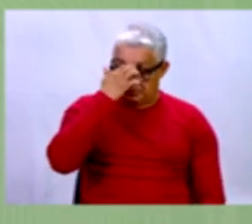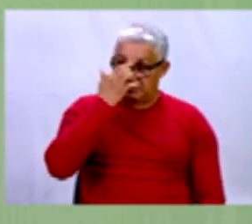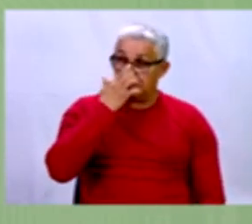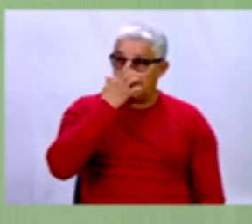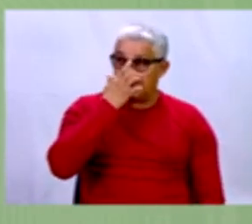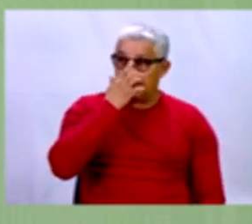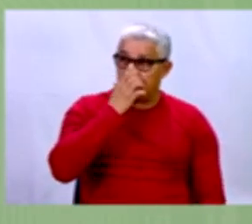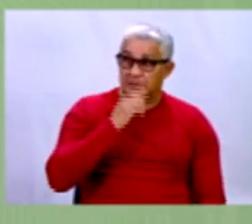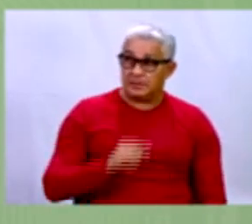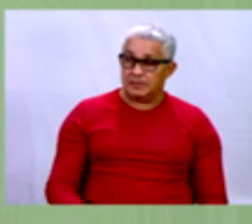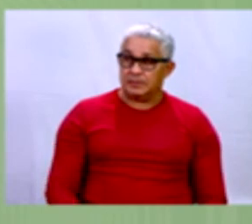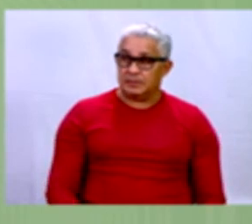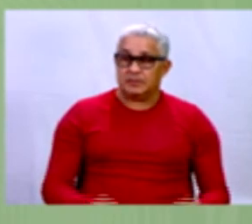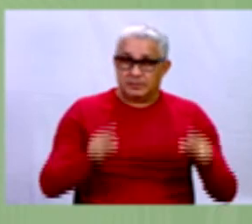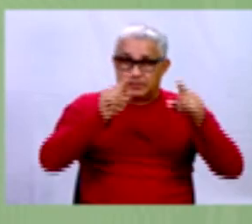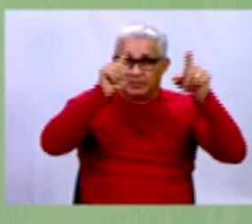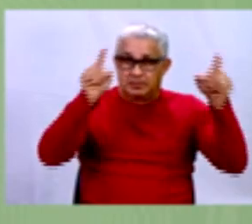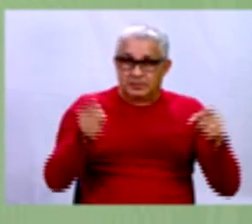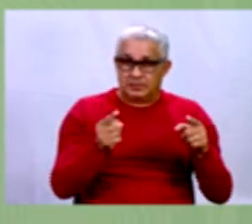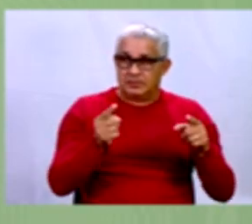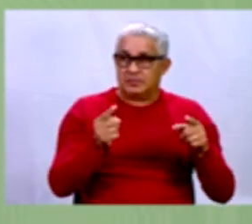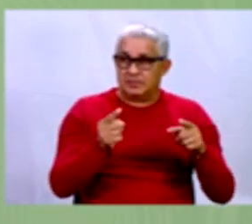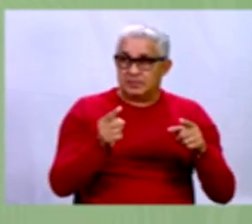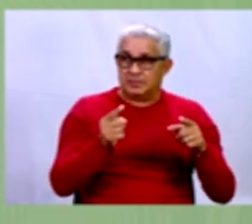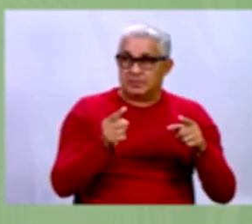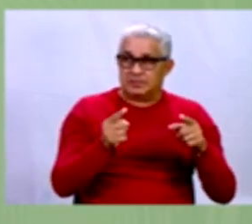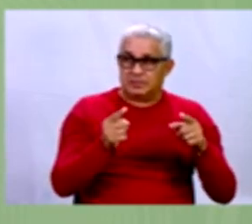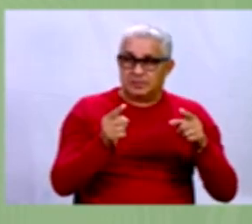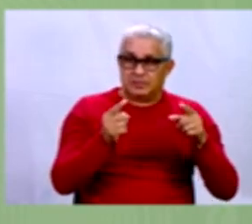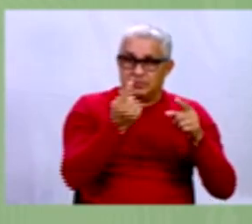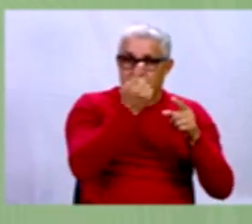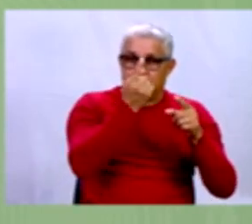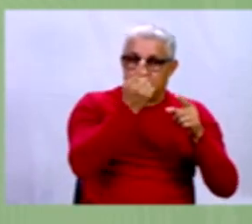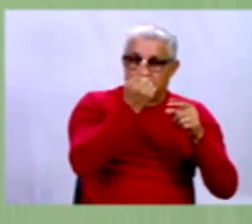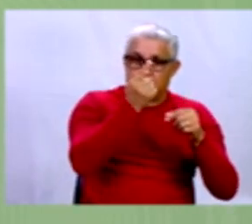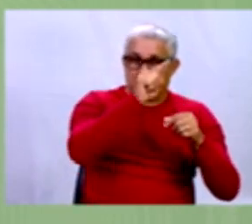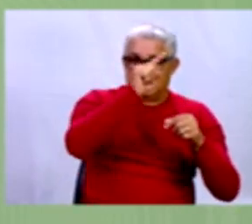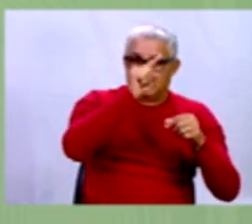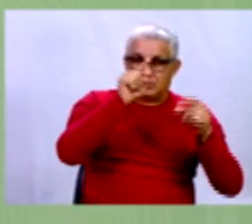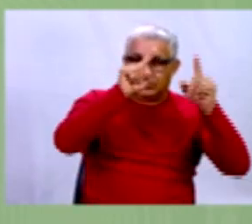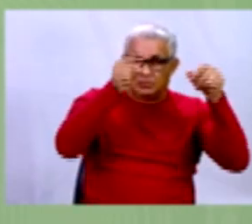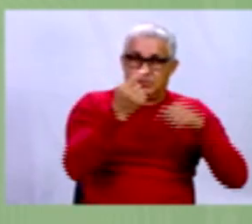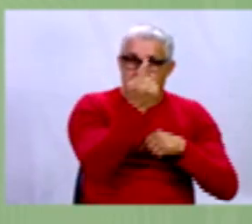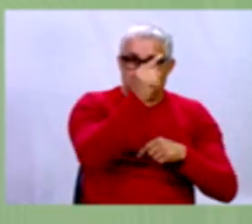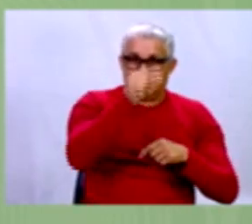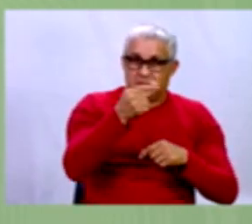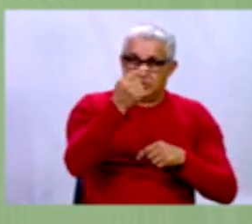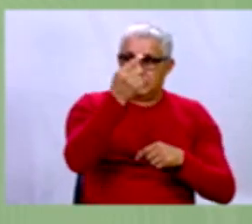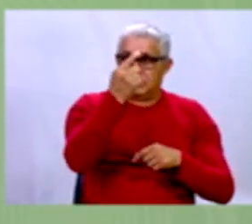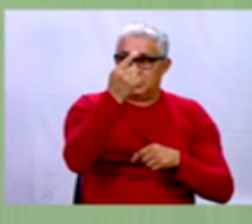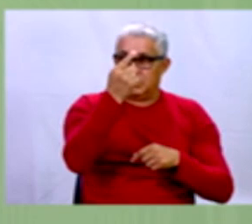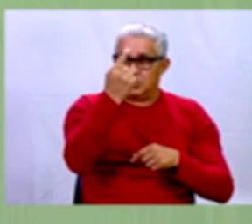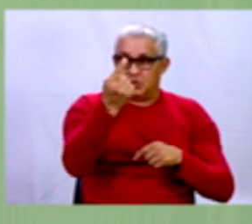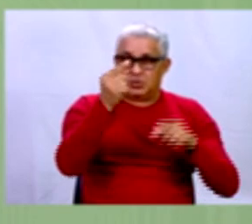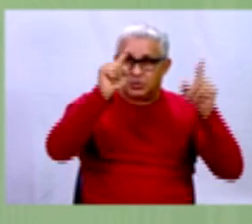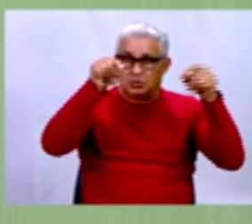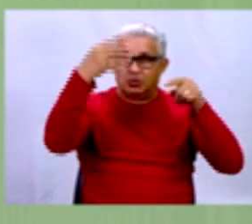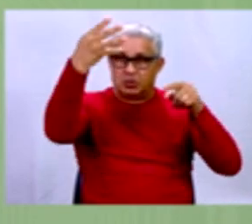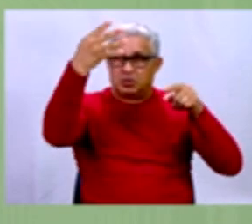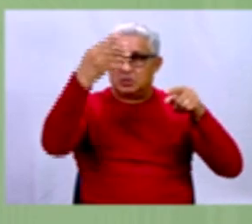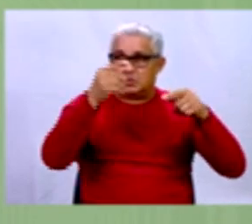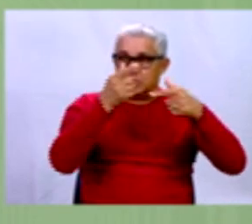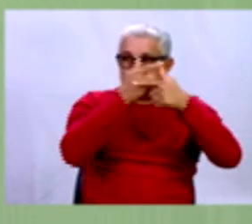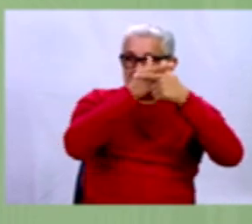mais 0,1, aqui a gente vai ter 1,1 elevado a 4, que é 4 anos, né? Que é o nosso N. Menos